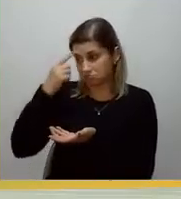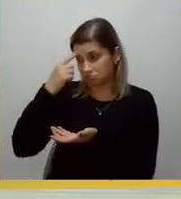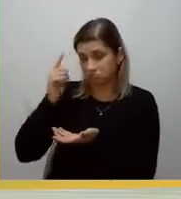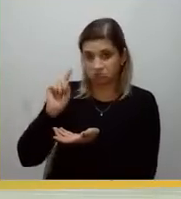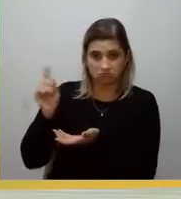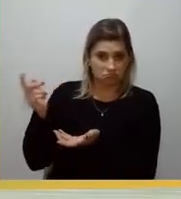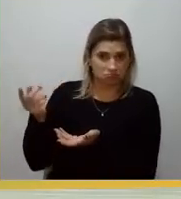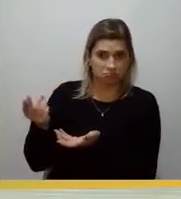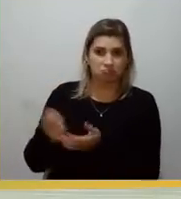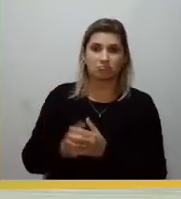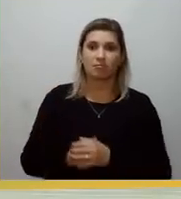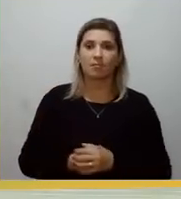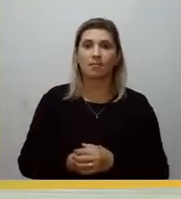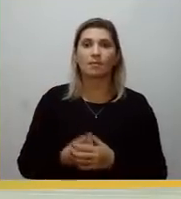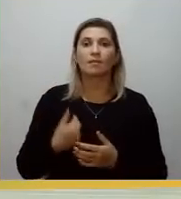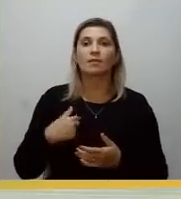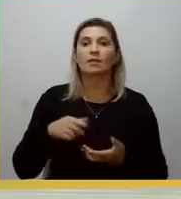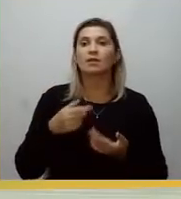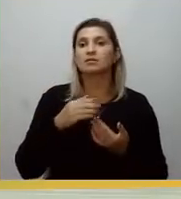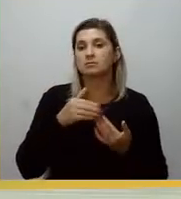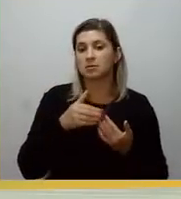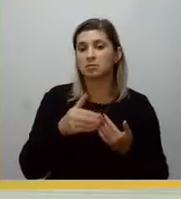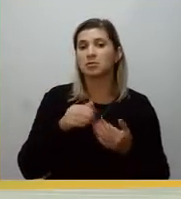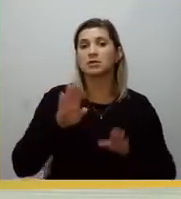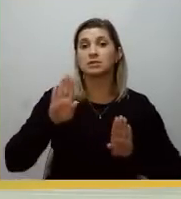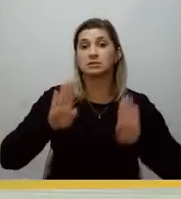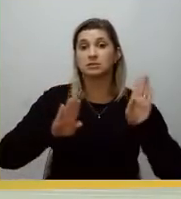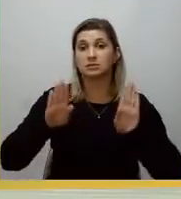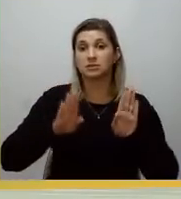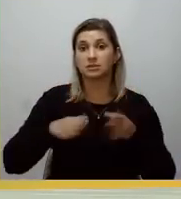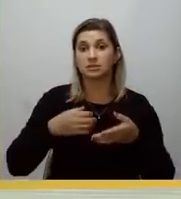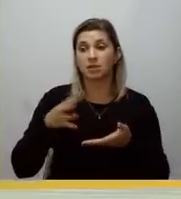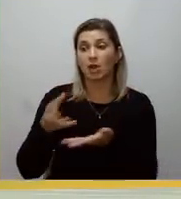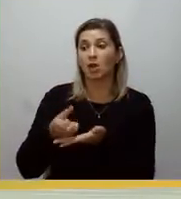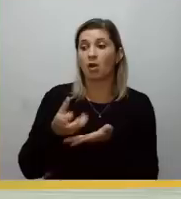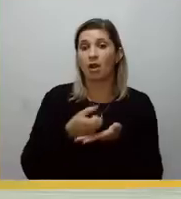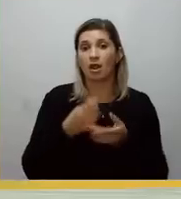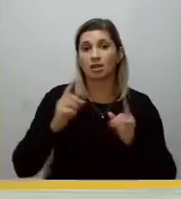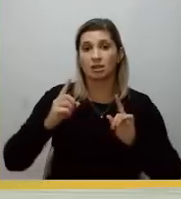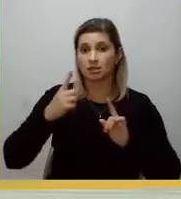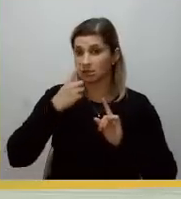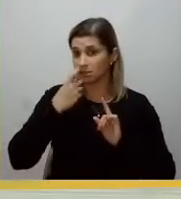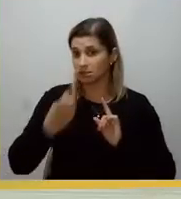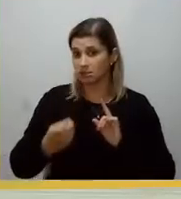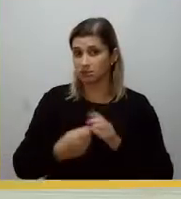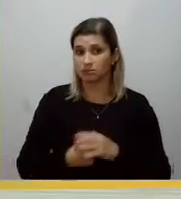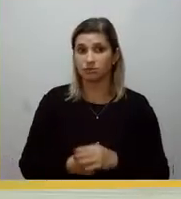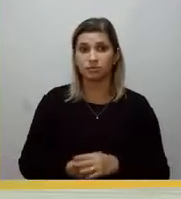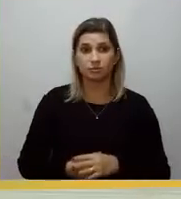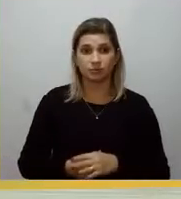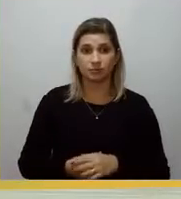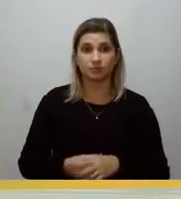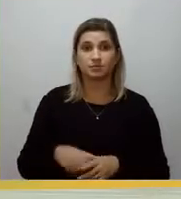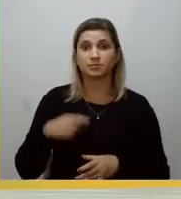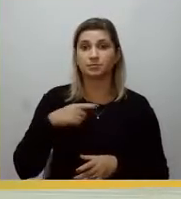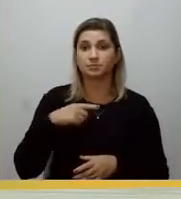licitação de coleta de lixo. Foi uma licitação polêmica, inclusive, onde a Blumeterra entrou com diversos recursos, alegando